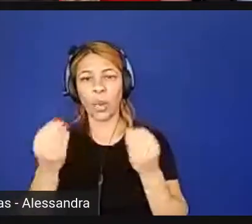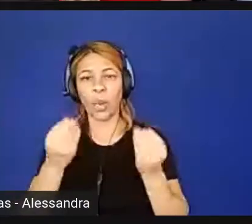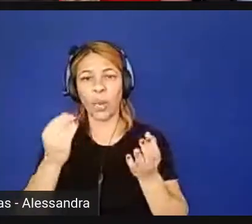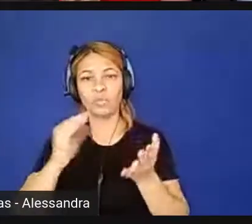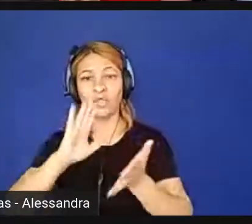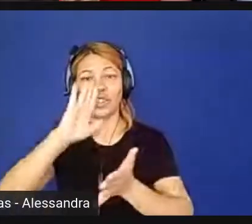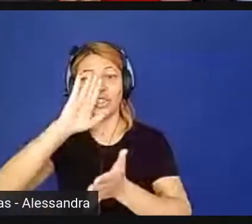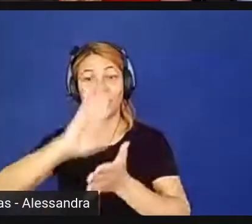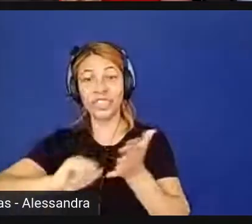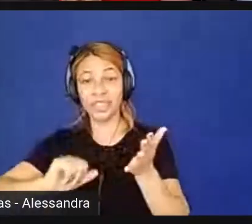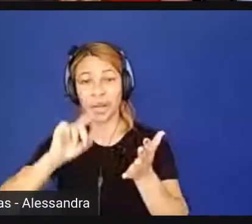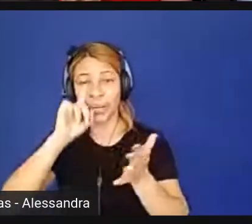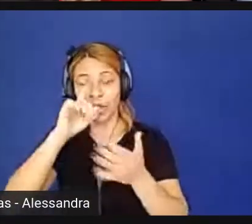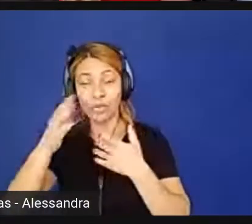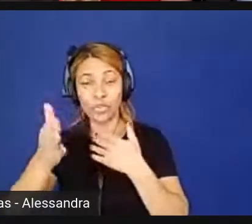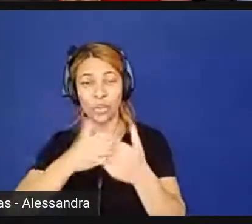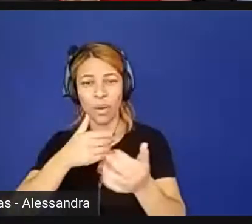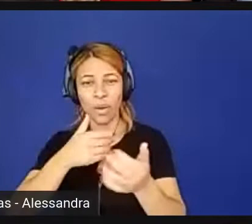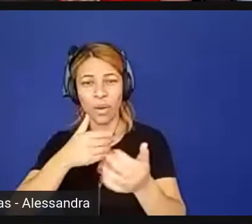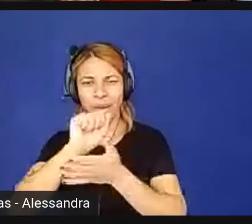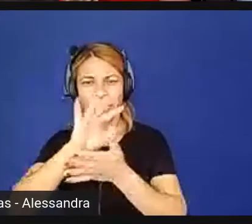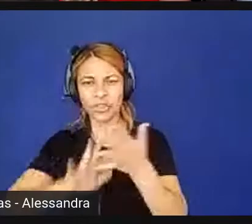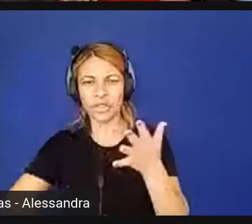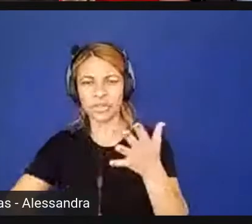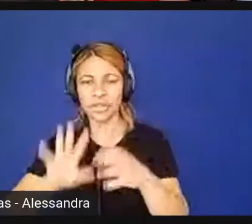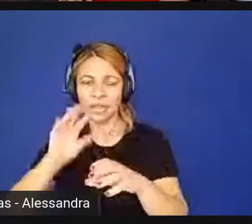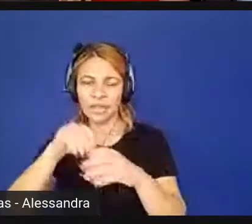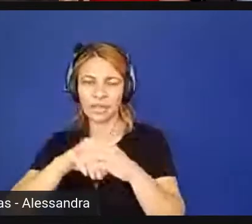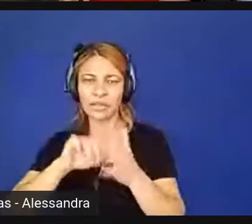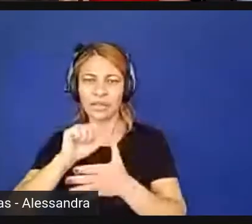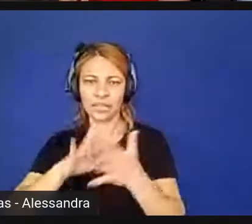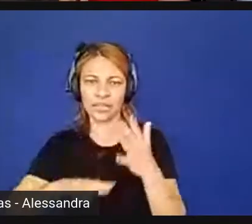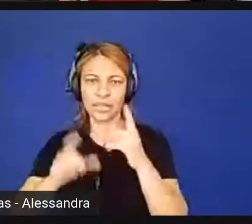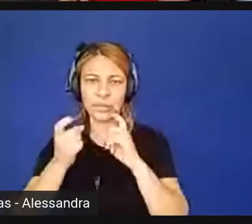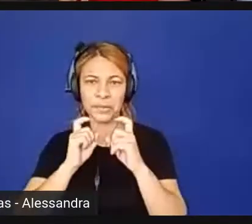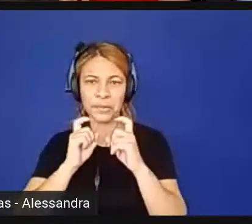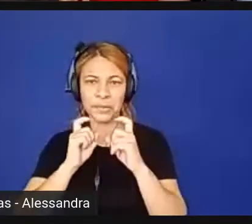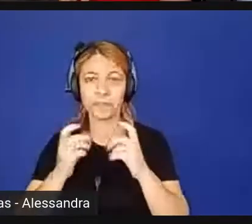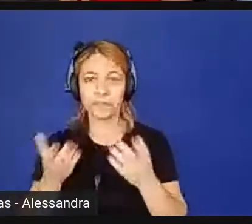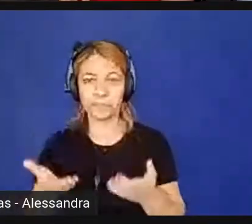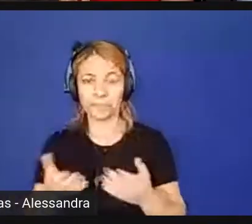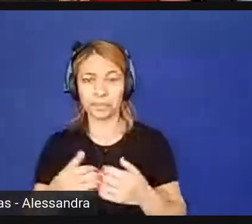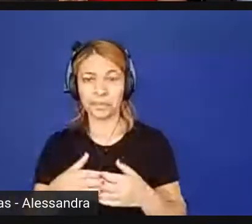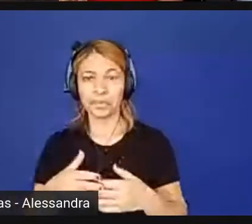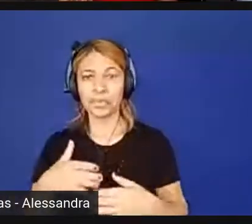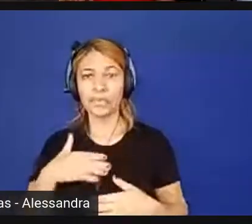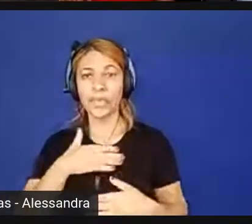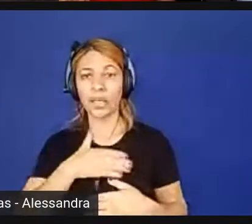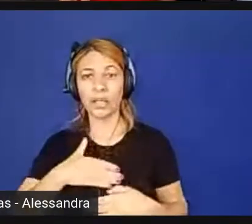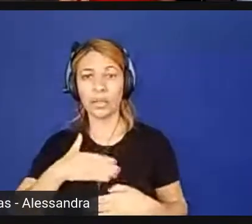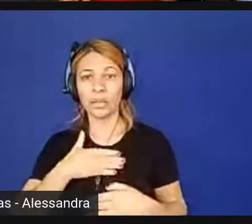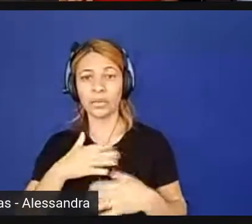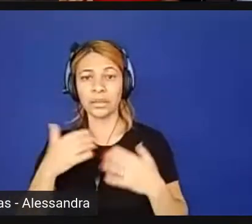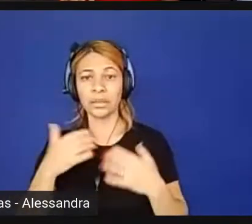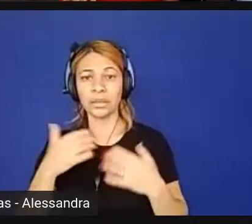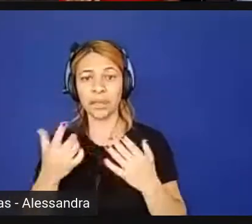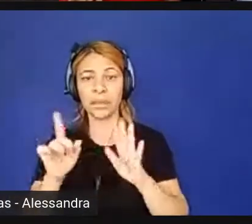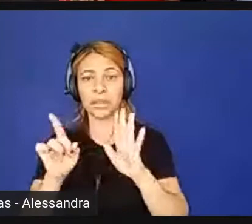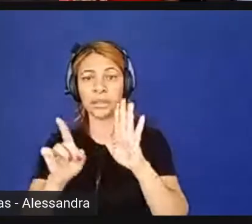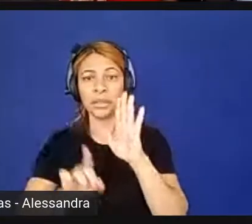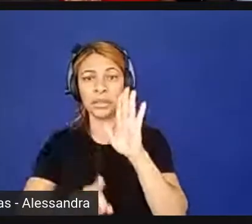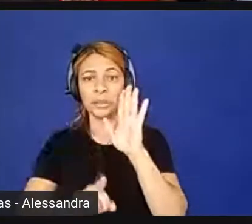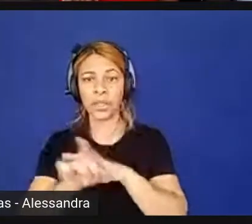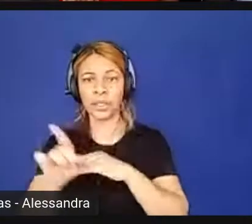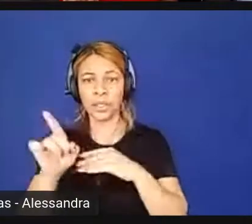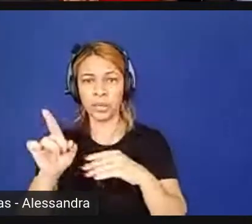de qualquer atividade, nem da atividade administrativa. Eu gostaria, então, de fazer uma pergunta para vocês. Pergunta